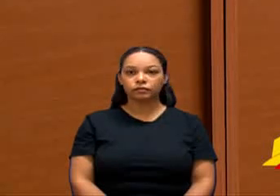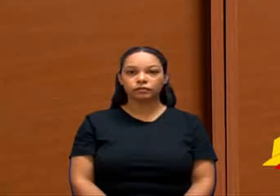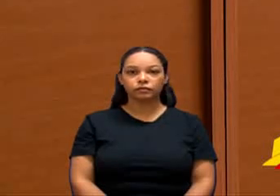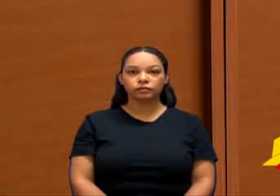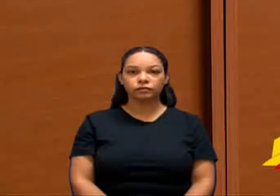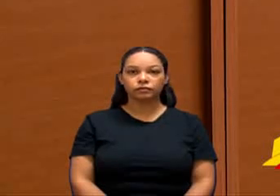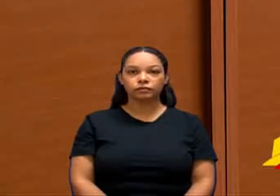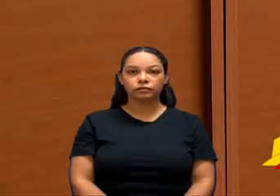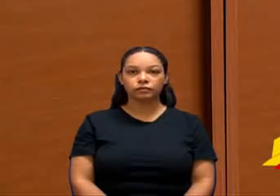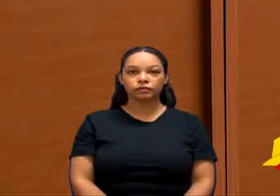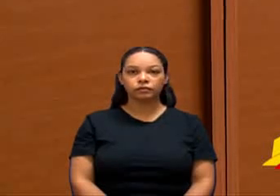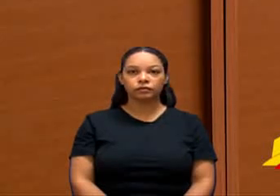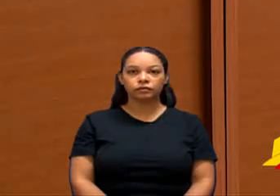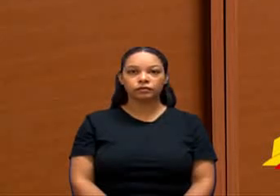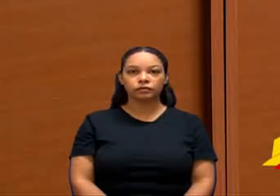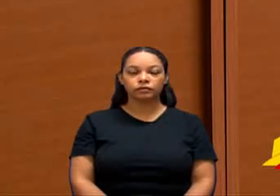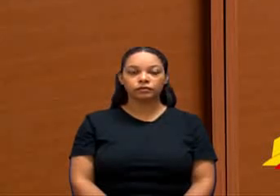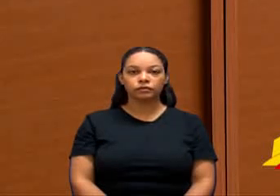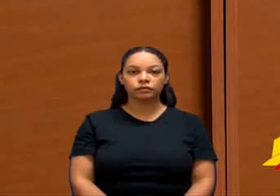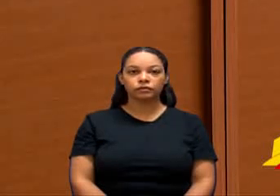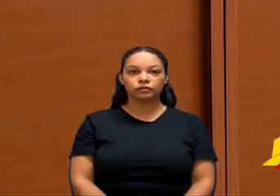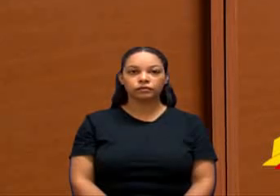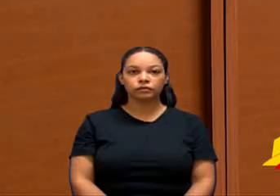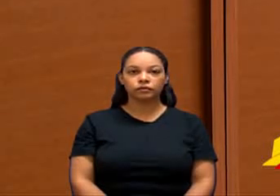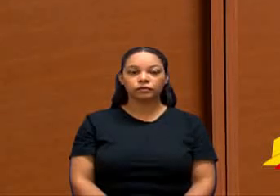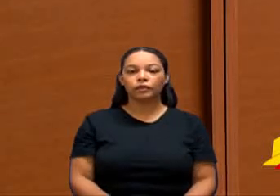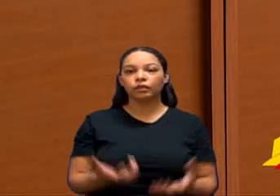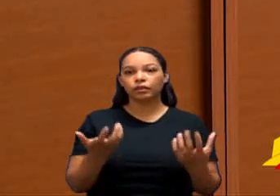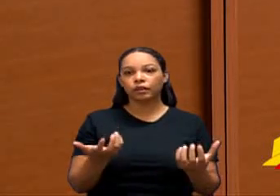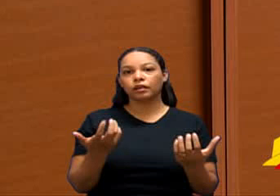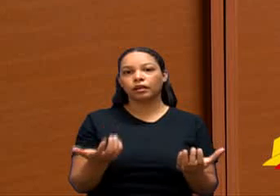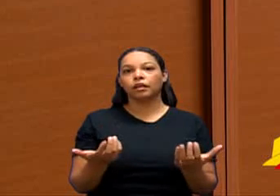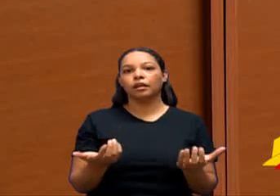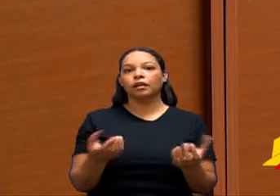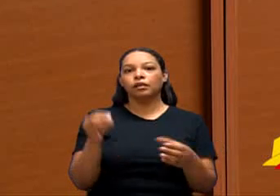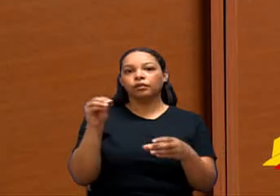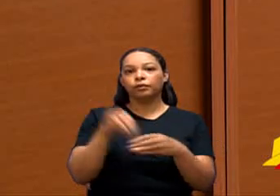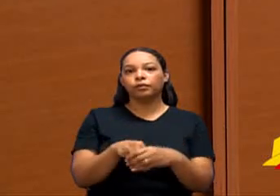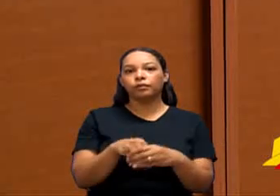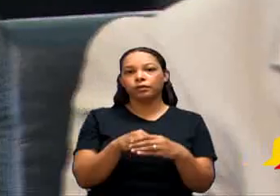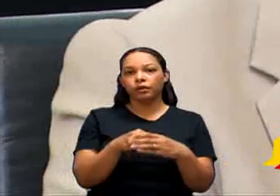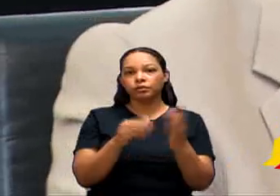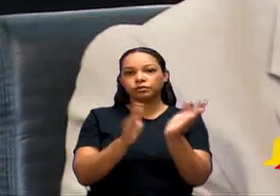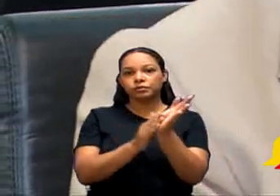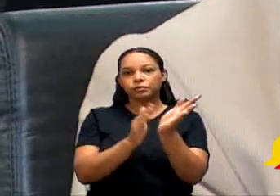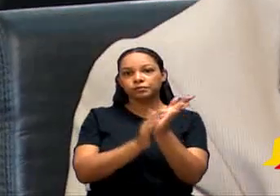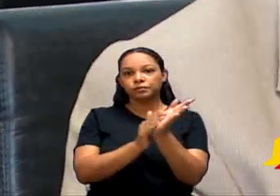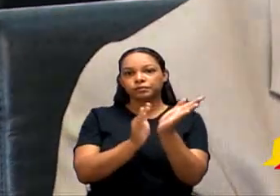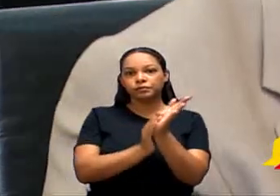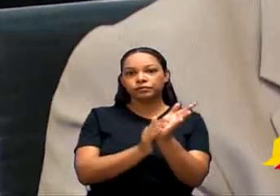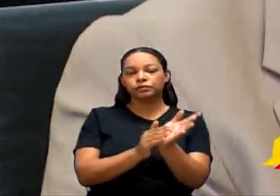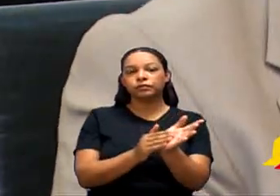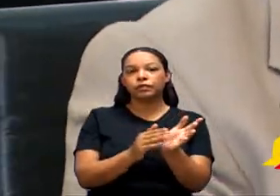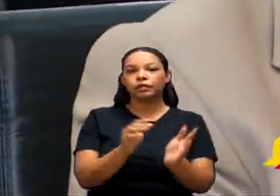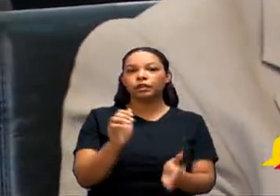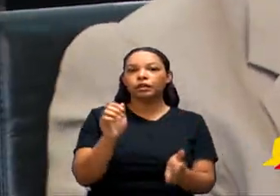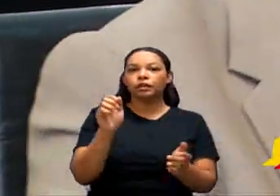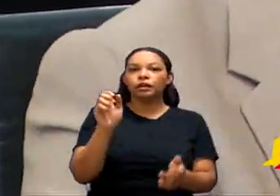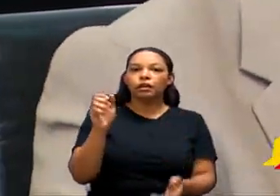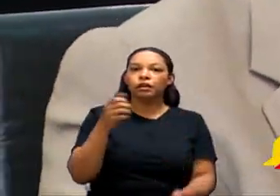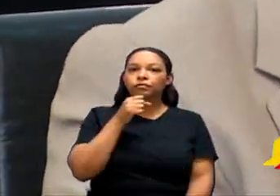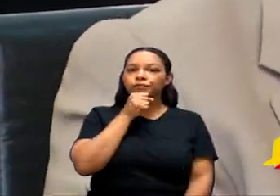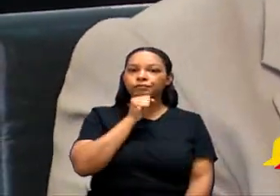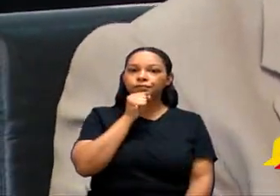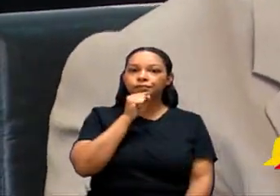Alô? Eu queria fazer um voto de congratulação para a senhora Ângela Alves, diretora do marketing do